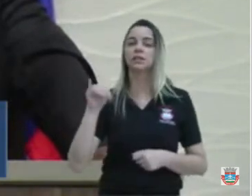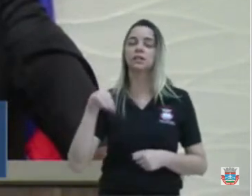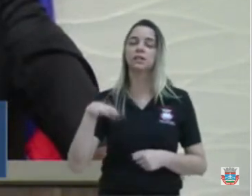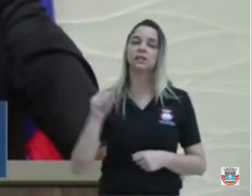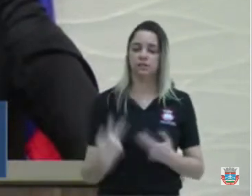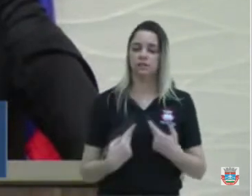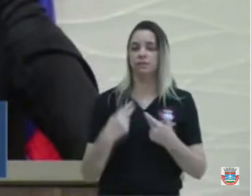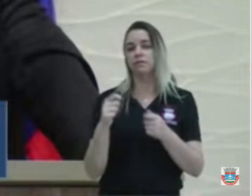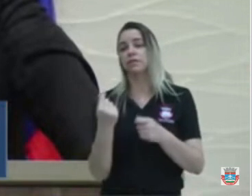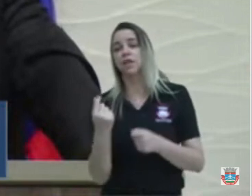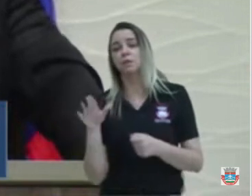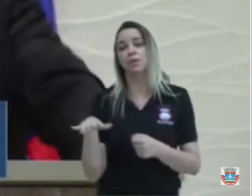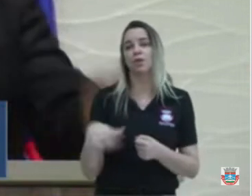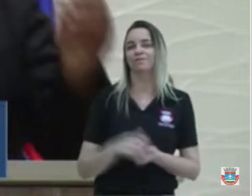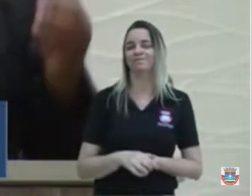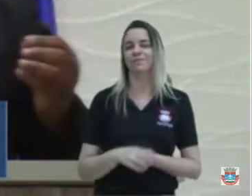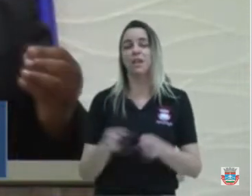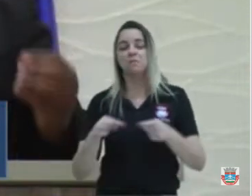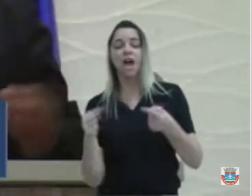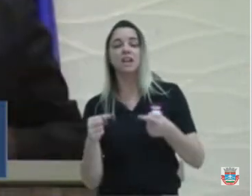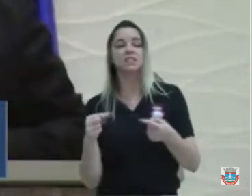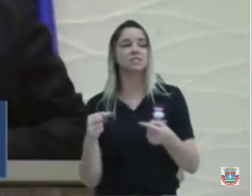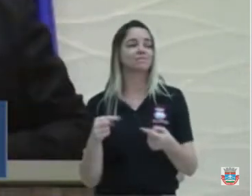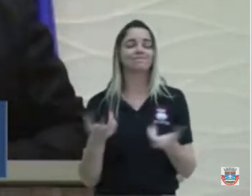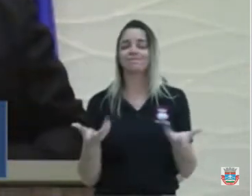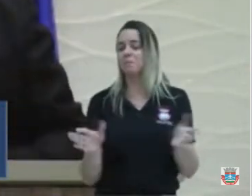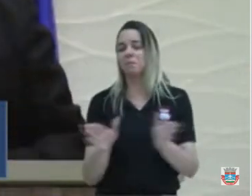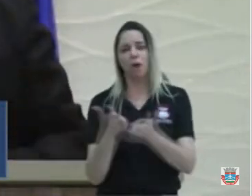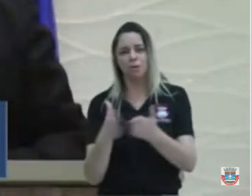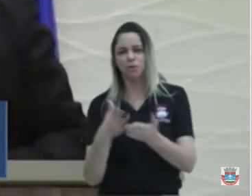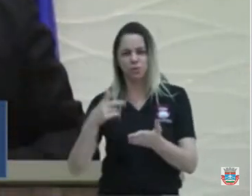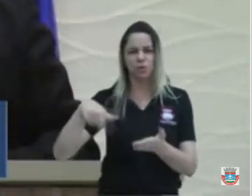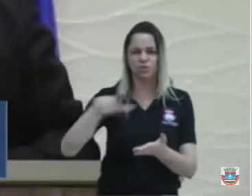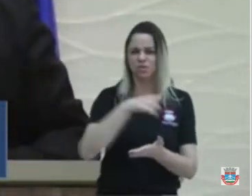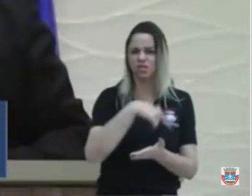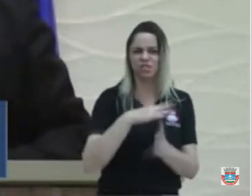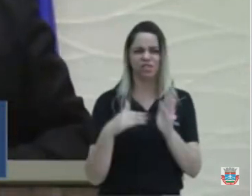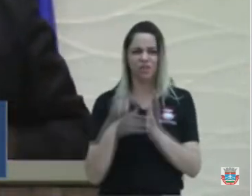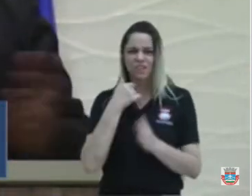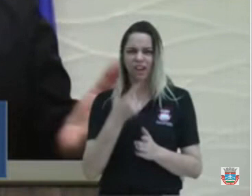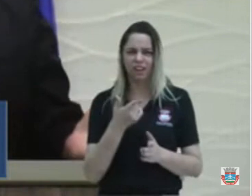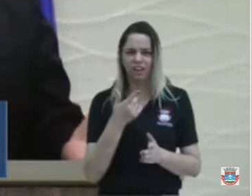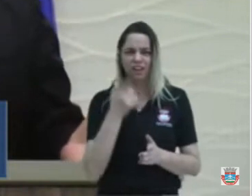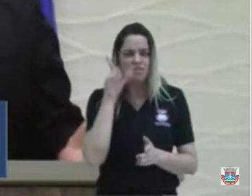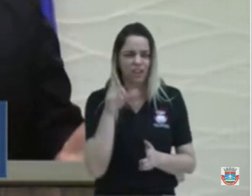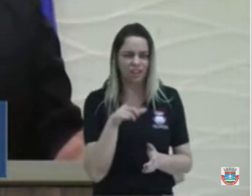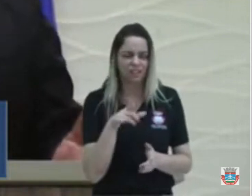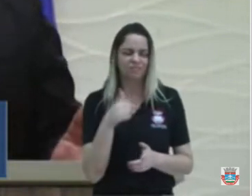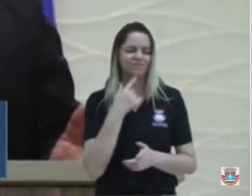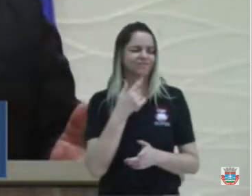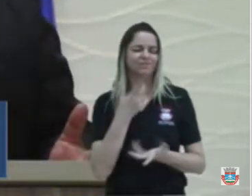cirurgia por R$ 3.000. Mas não é todo pobre que tem condições. O que a gente faz para